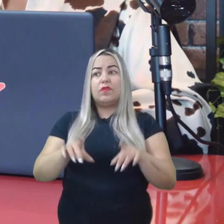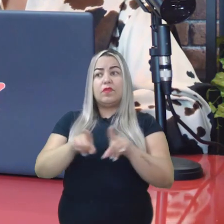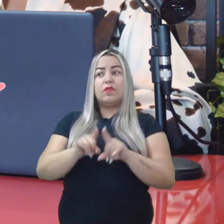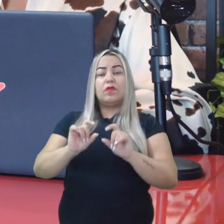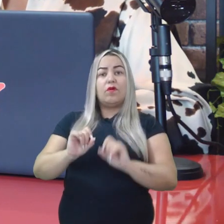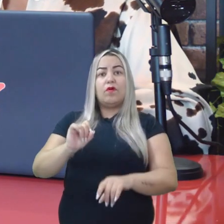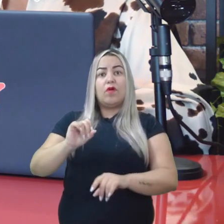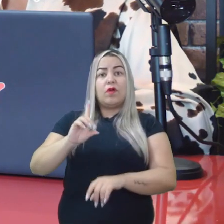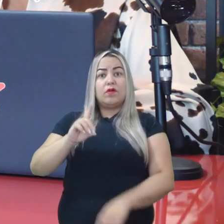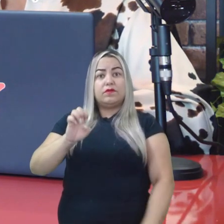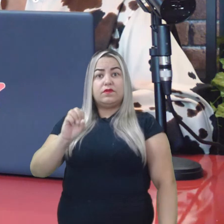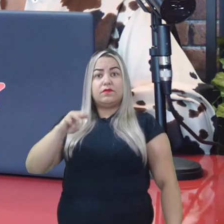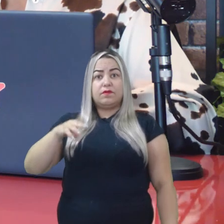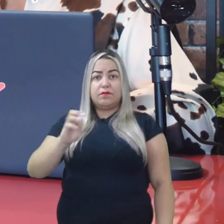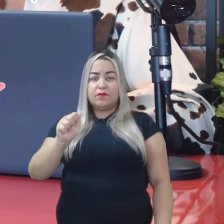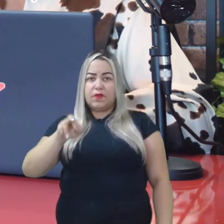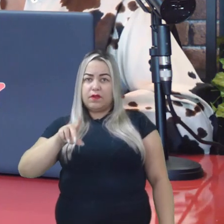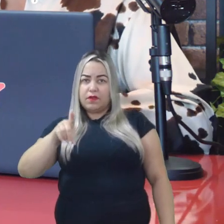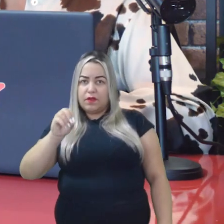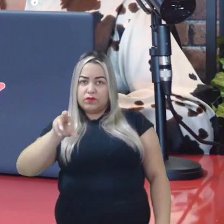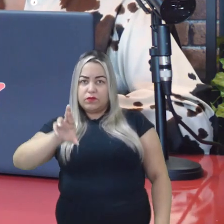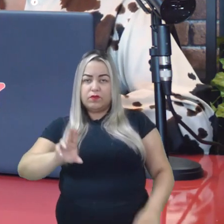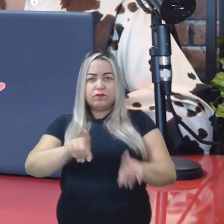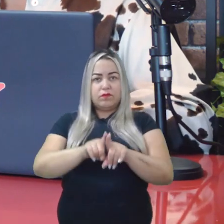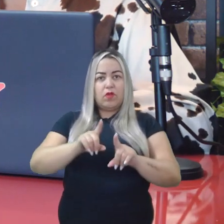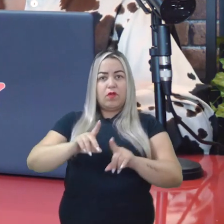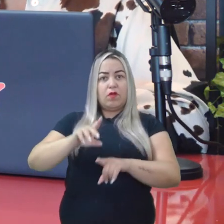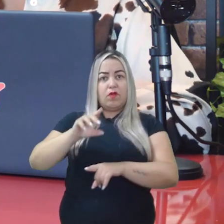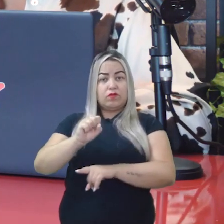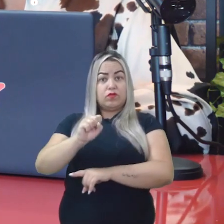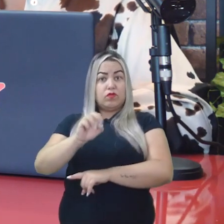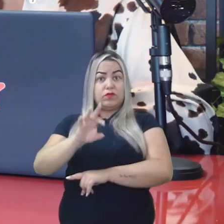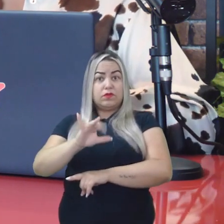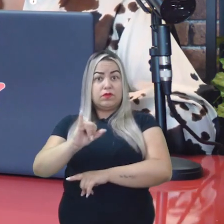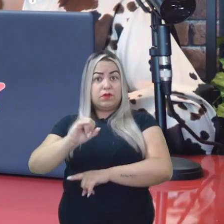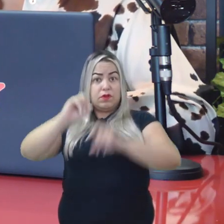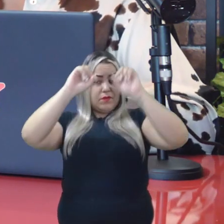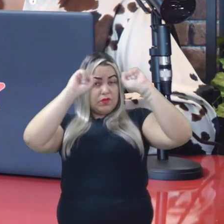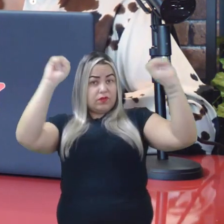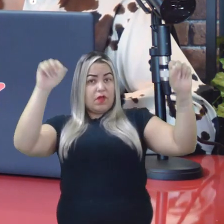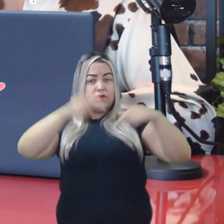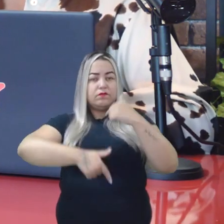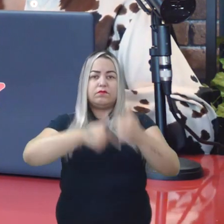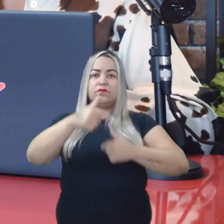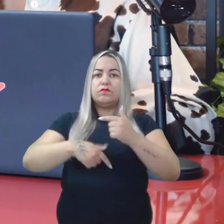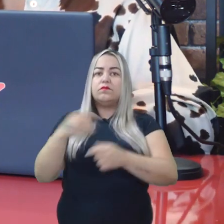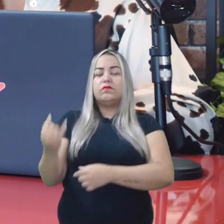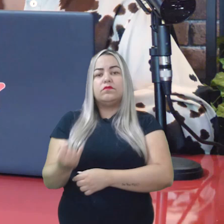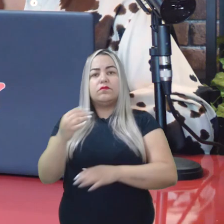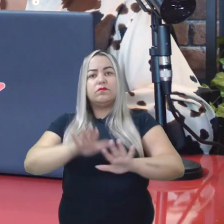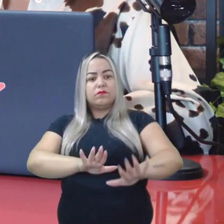O desembargador Grijalbo Fernandes Coutinho, do Tribunal Regional do Trabalho, falou ao Café PT sobre